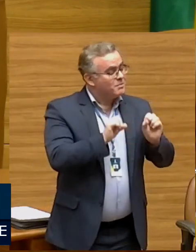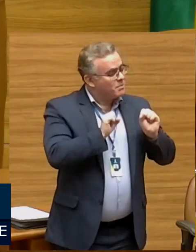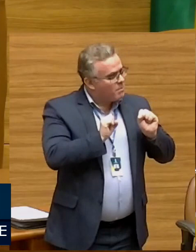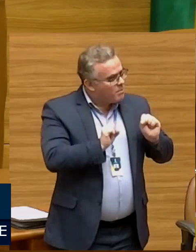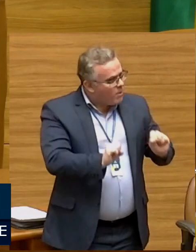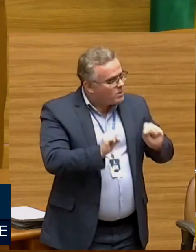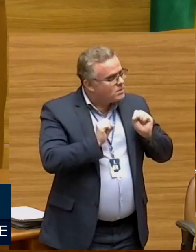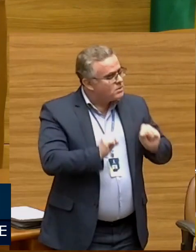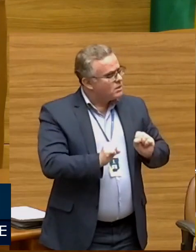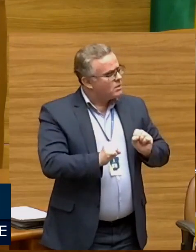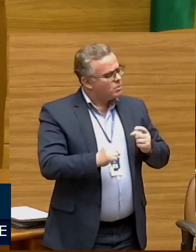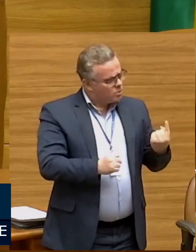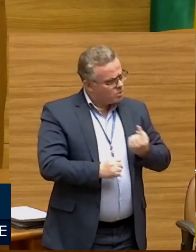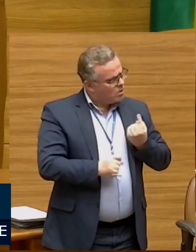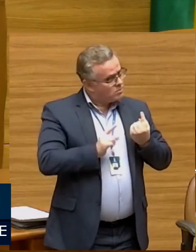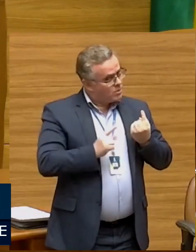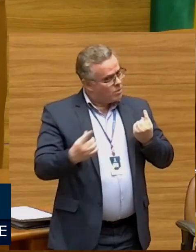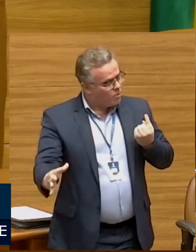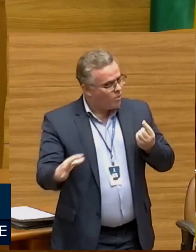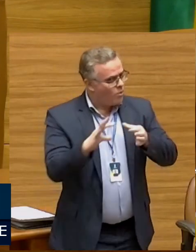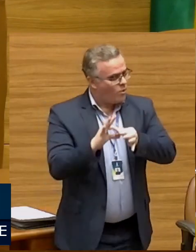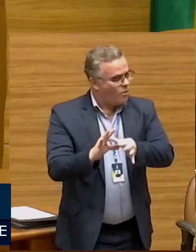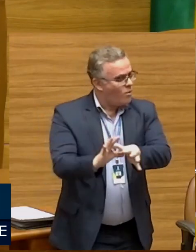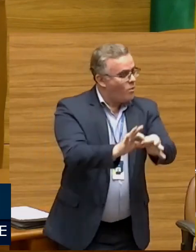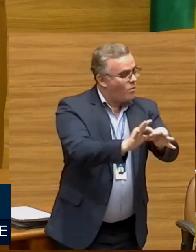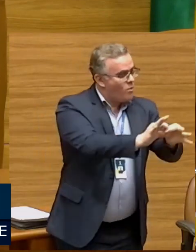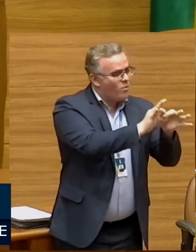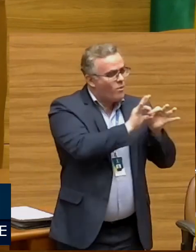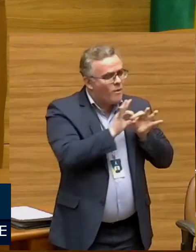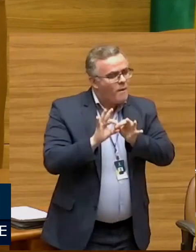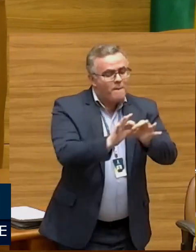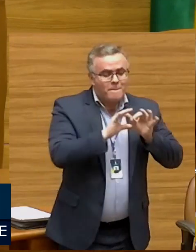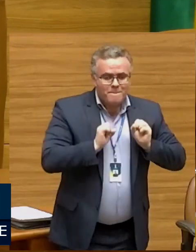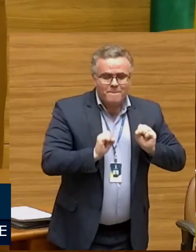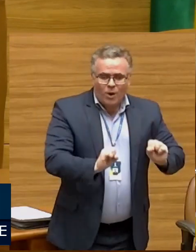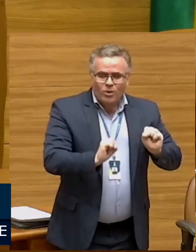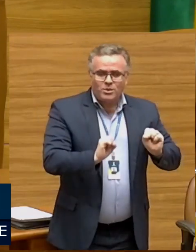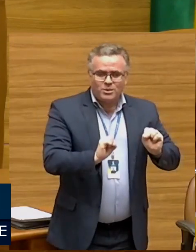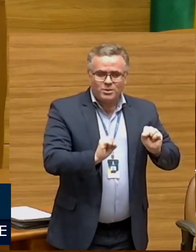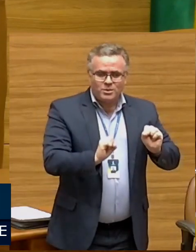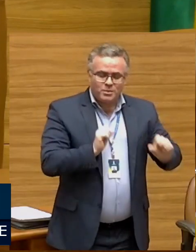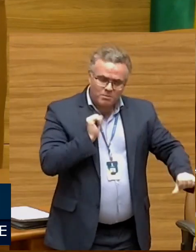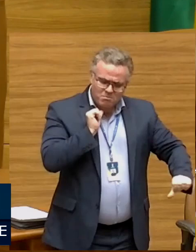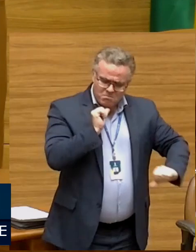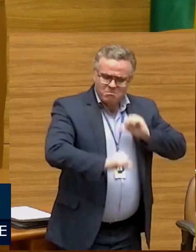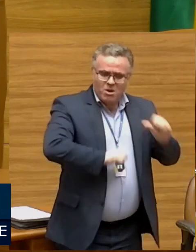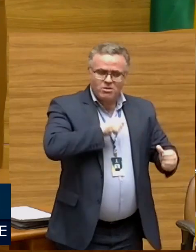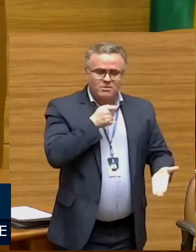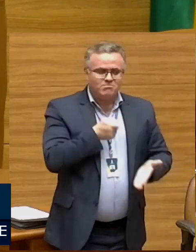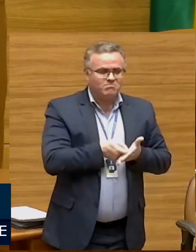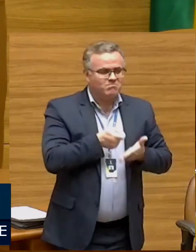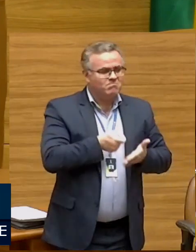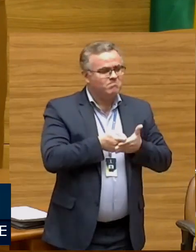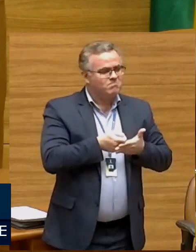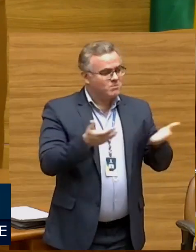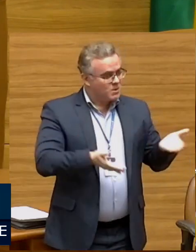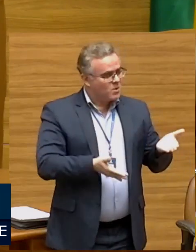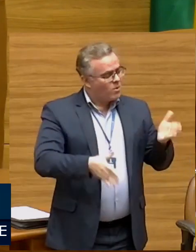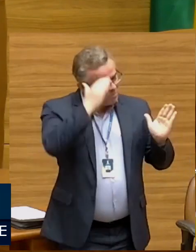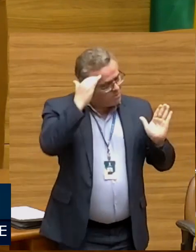unir forças e construir passos para a mudança desta triste realidade